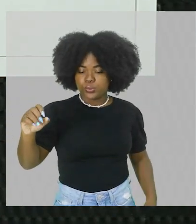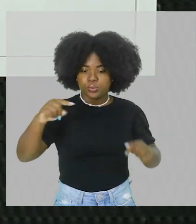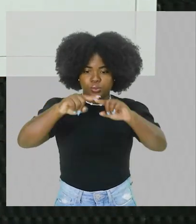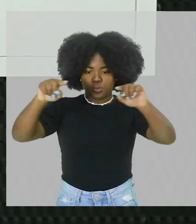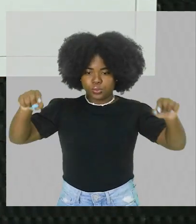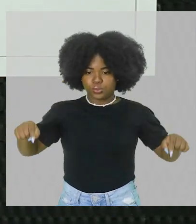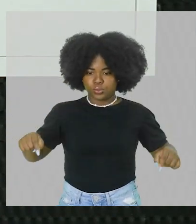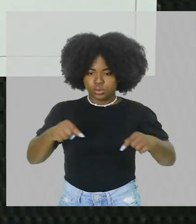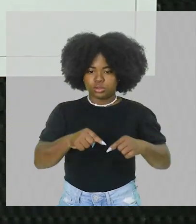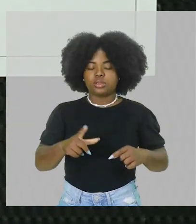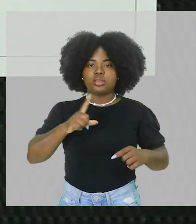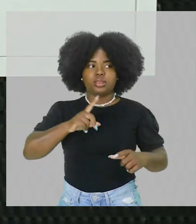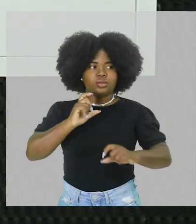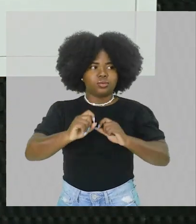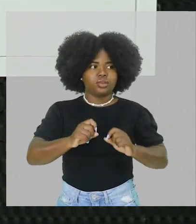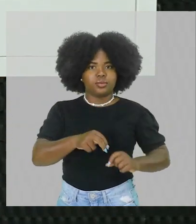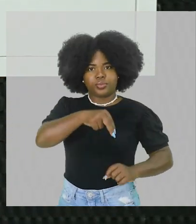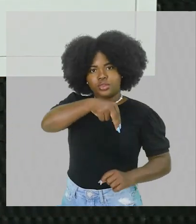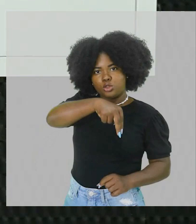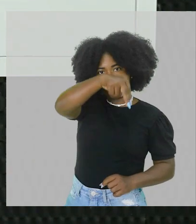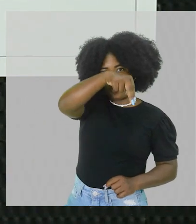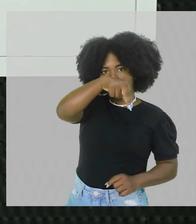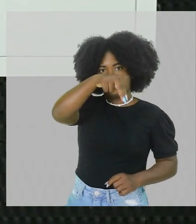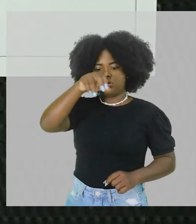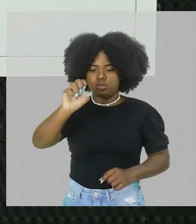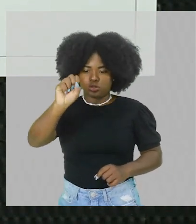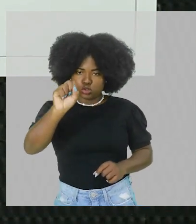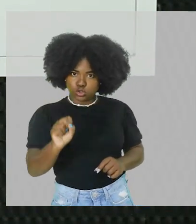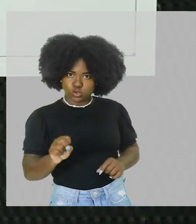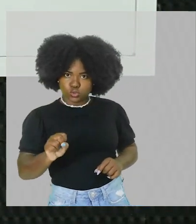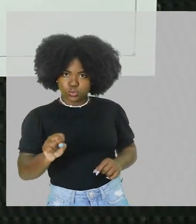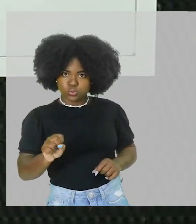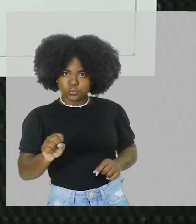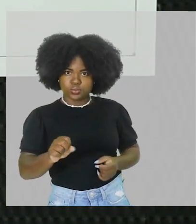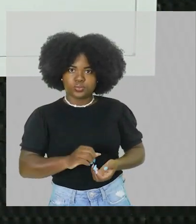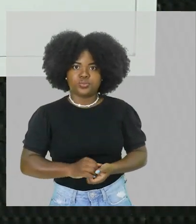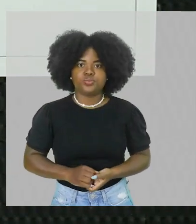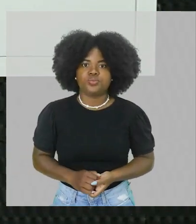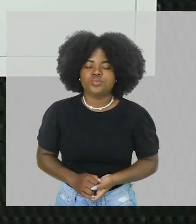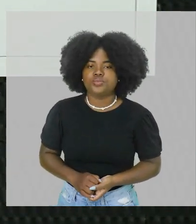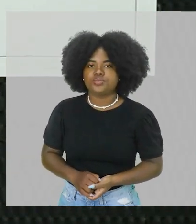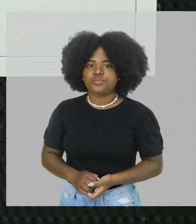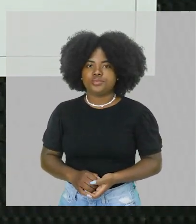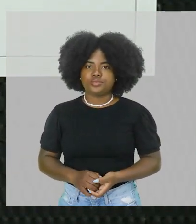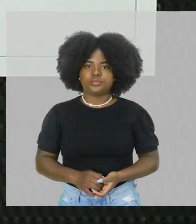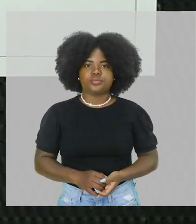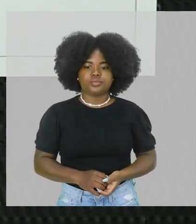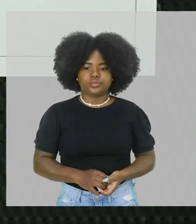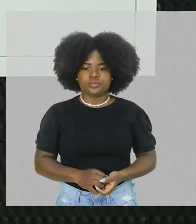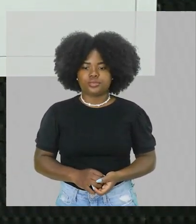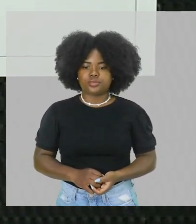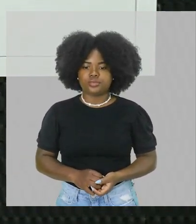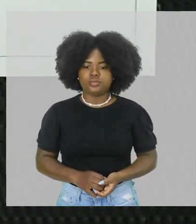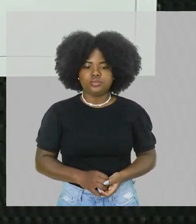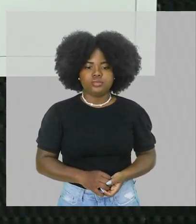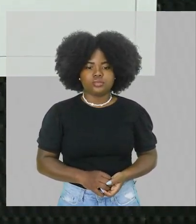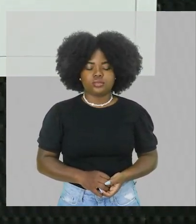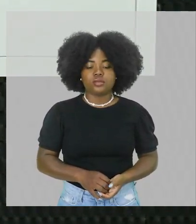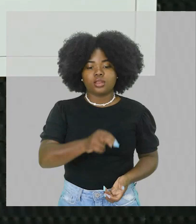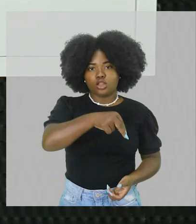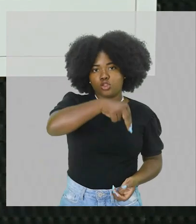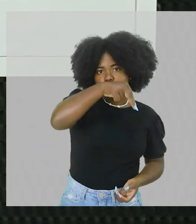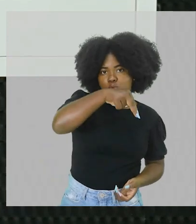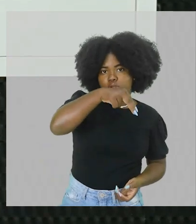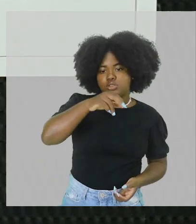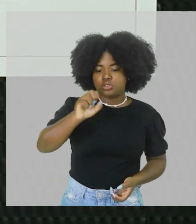que nós chamamos de polo norte e o outro que nós chamamos de polo sul do ímã, certo? Polo norte